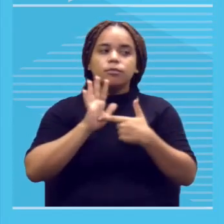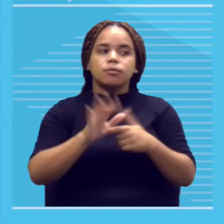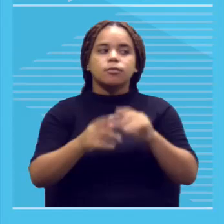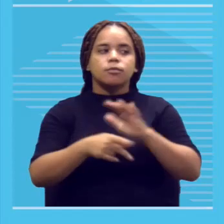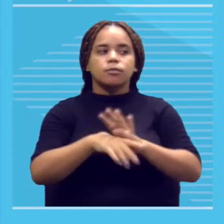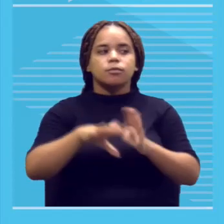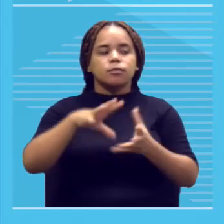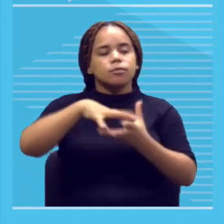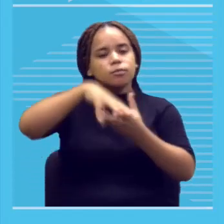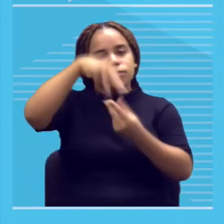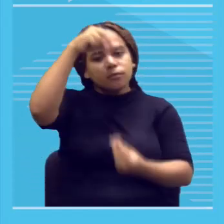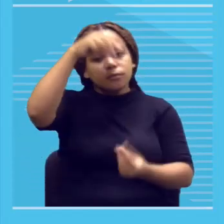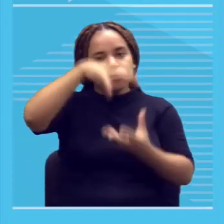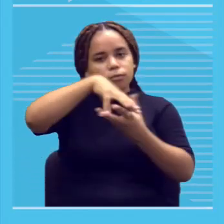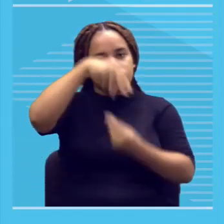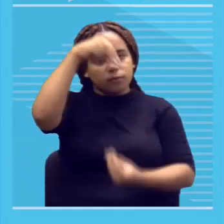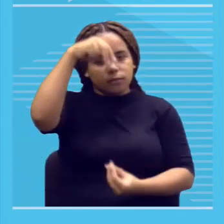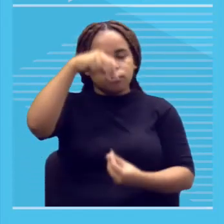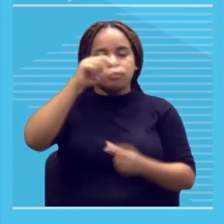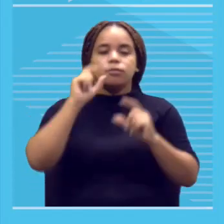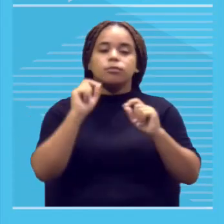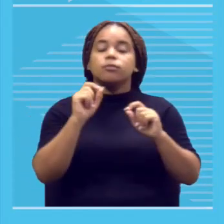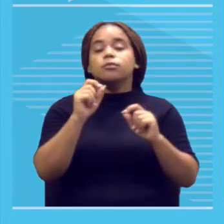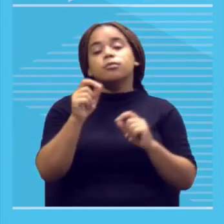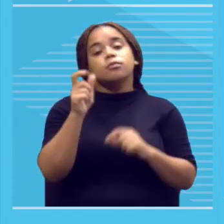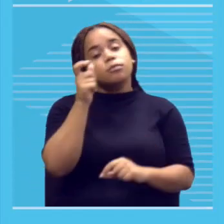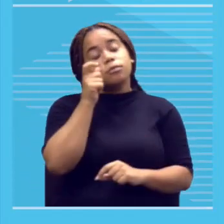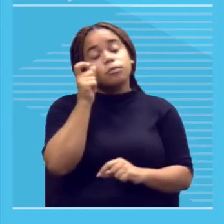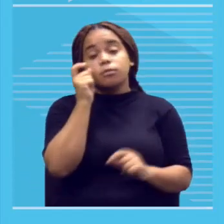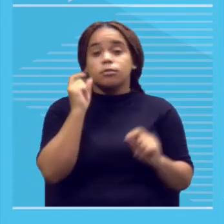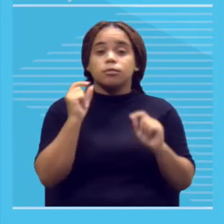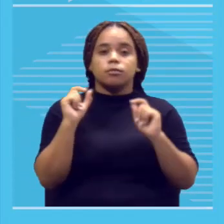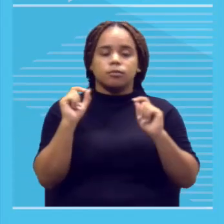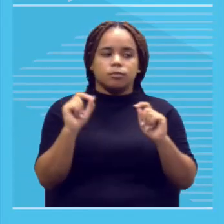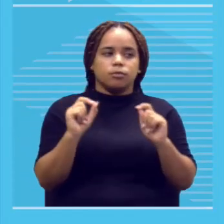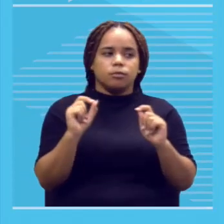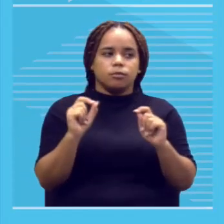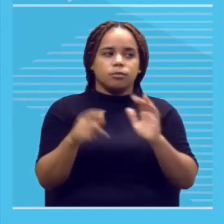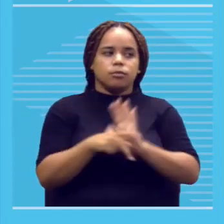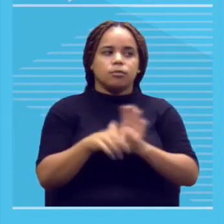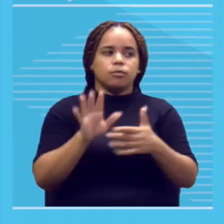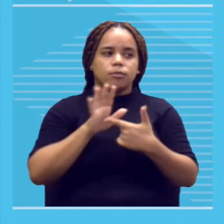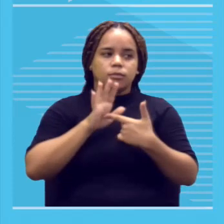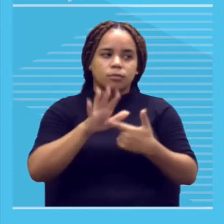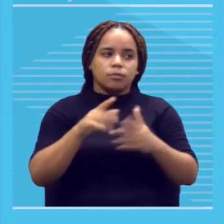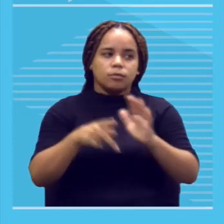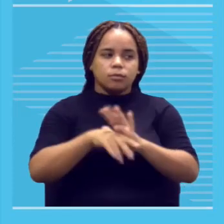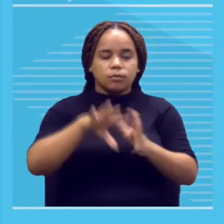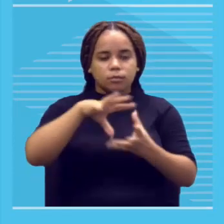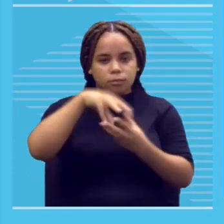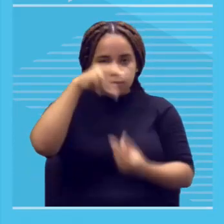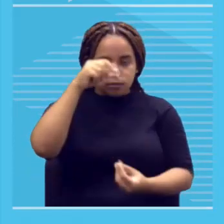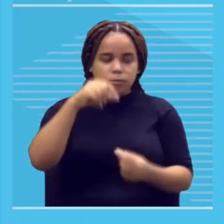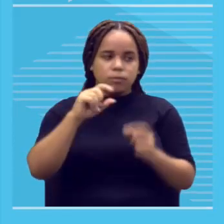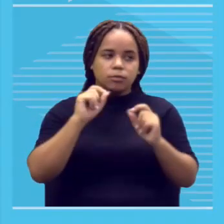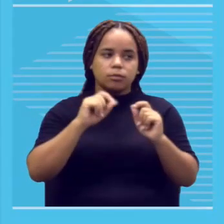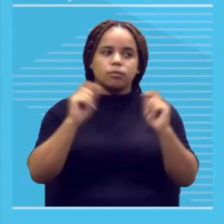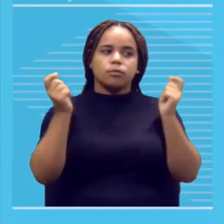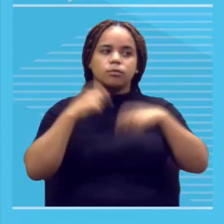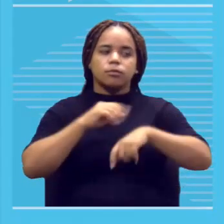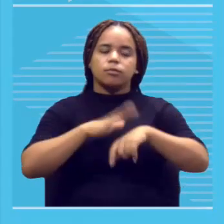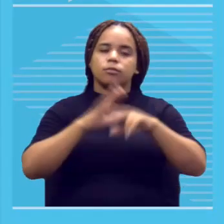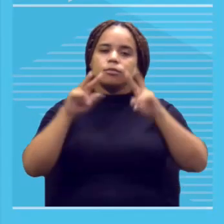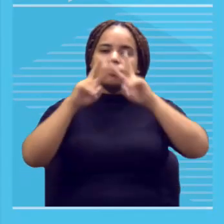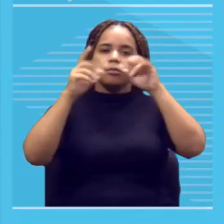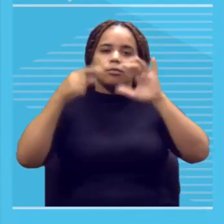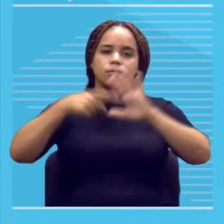Espírita Tá certo O interessante é que o a revelação Espírita ela veio aprofundar